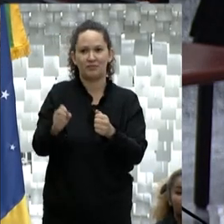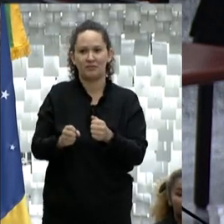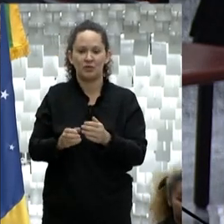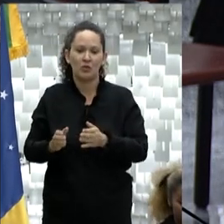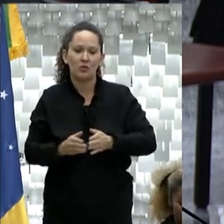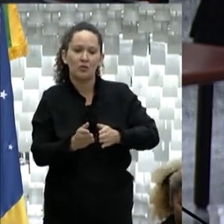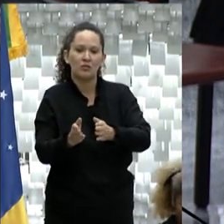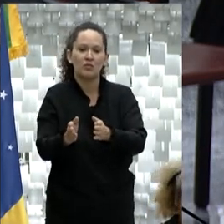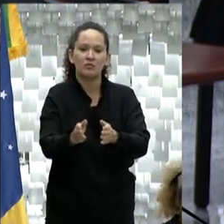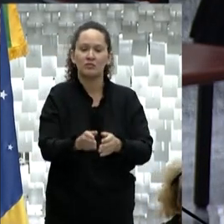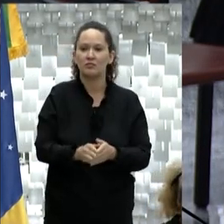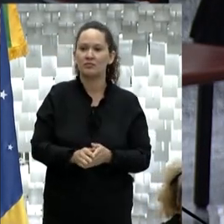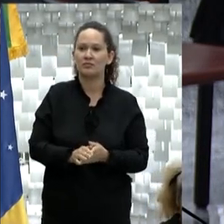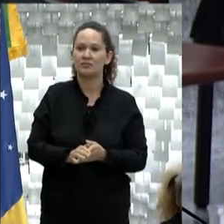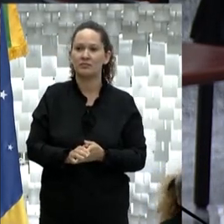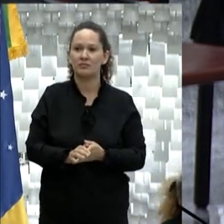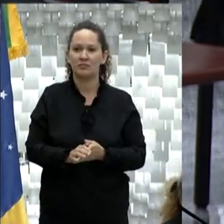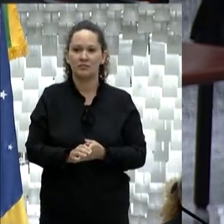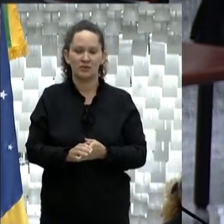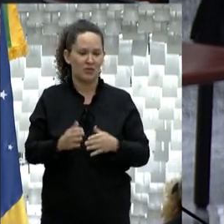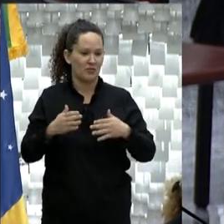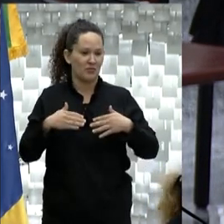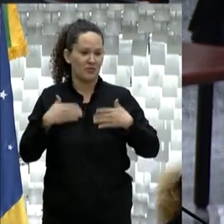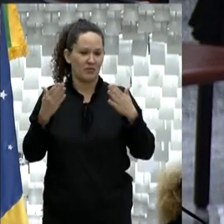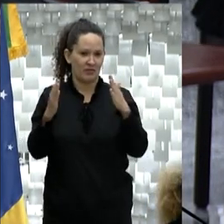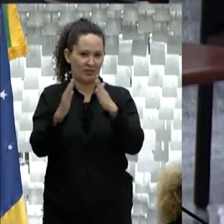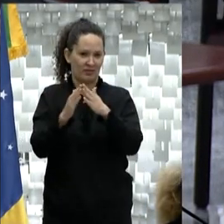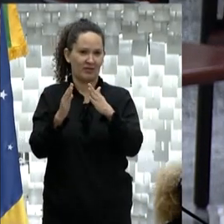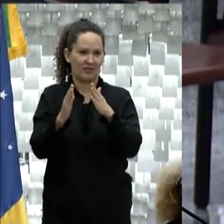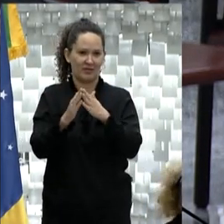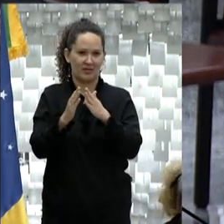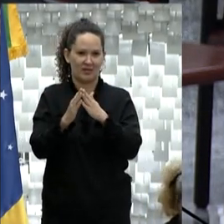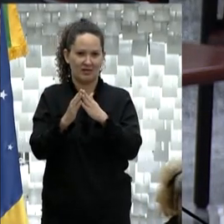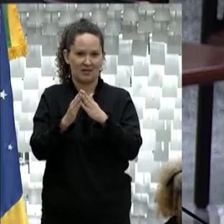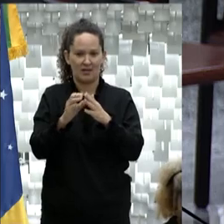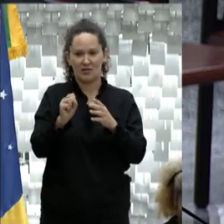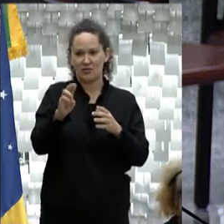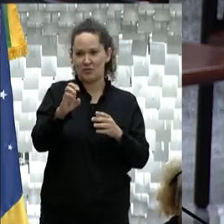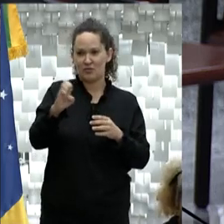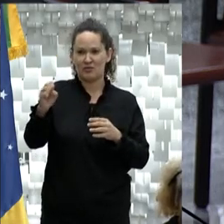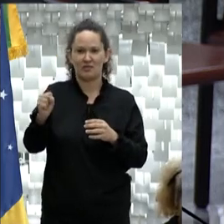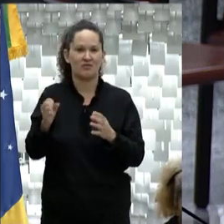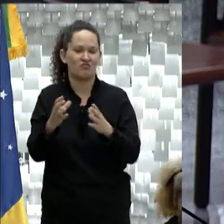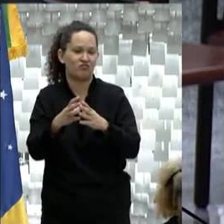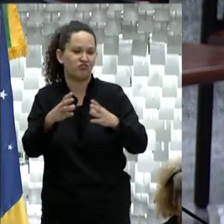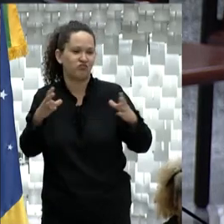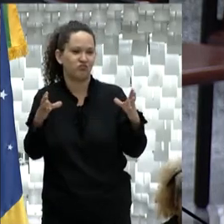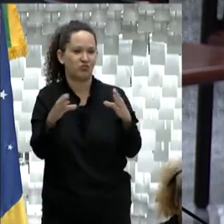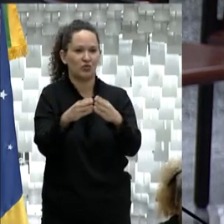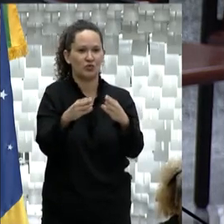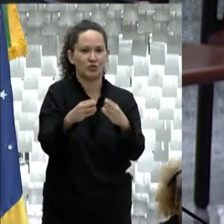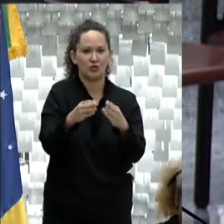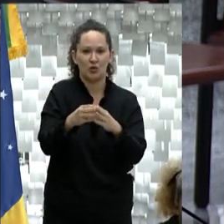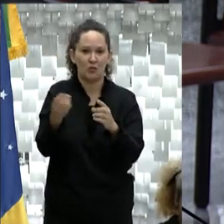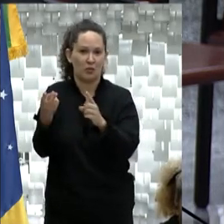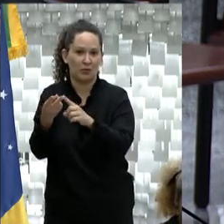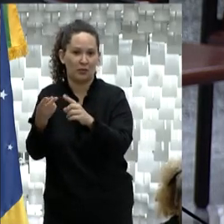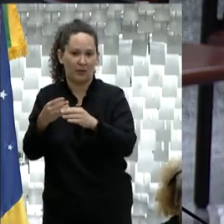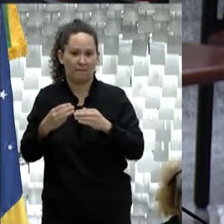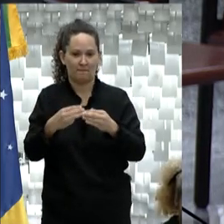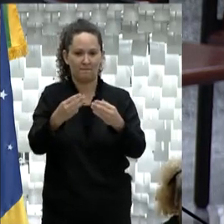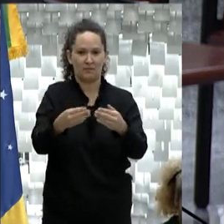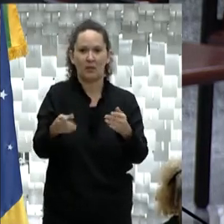onde passo, digo, o sucesso dessa casa é um sucesso da grande equipe composta por ministros